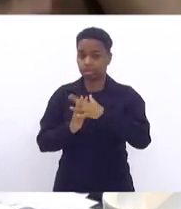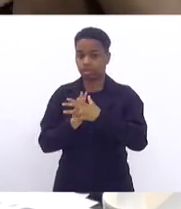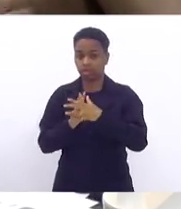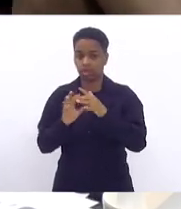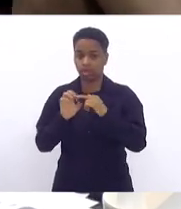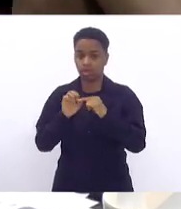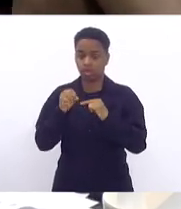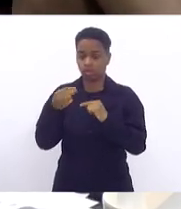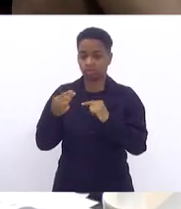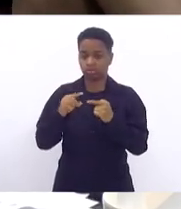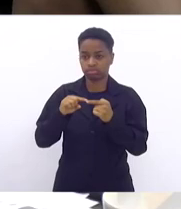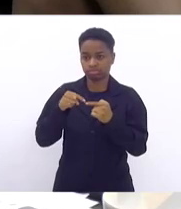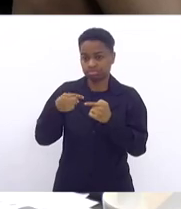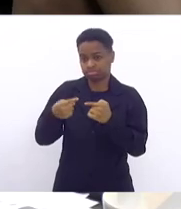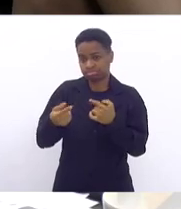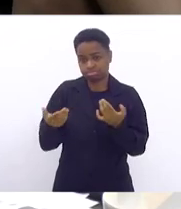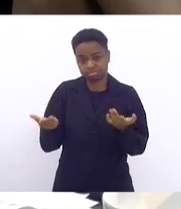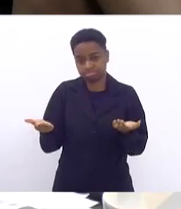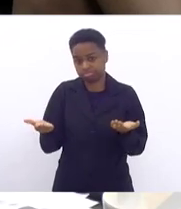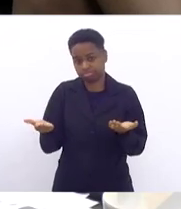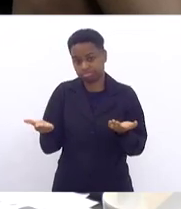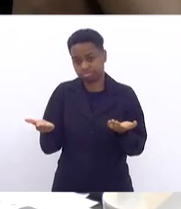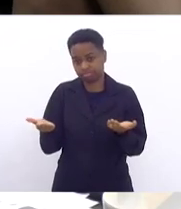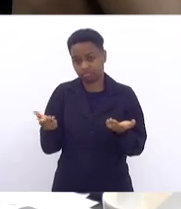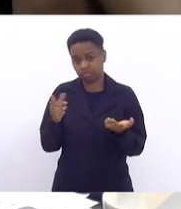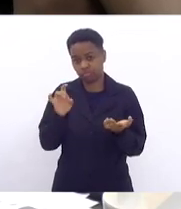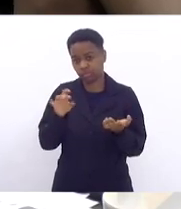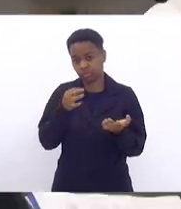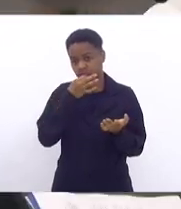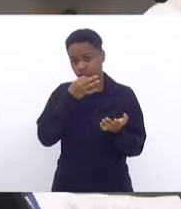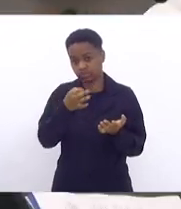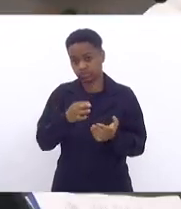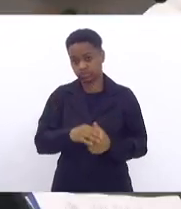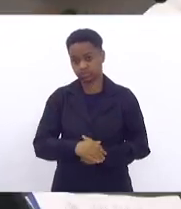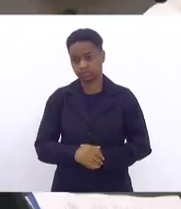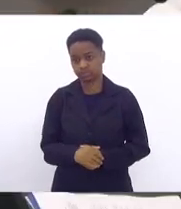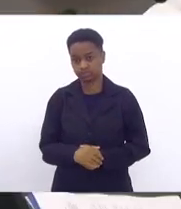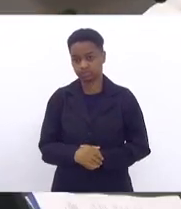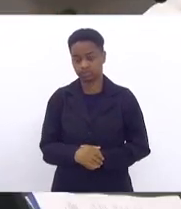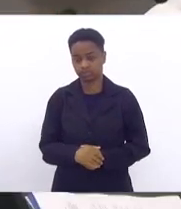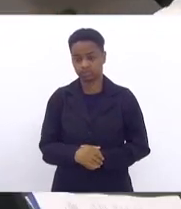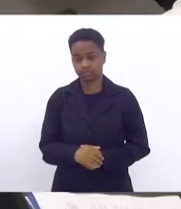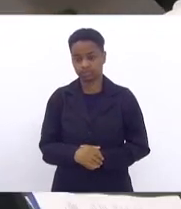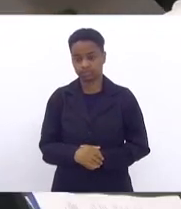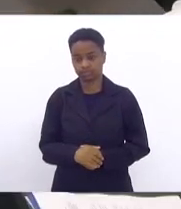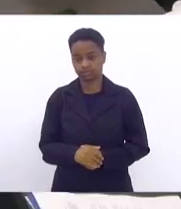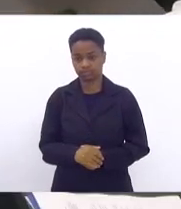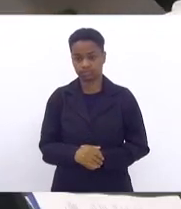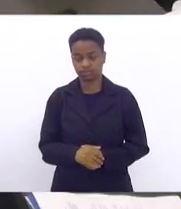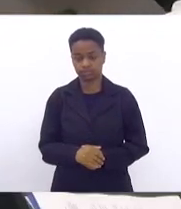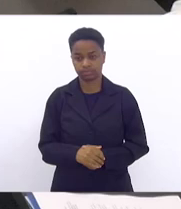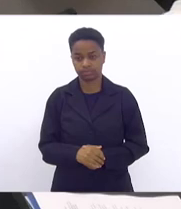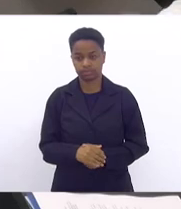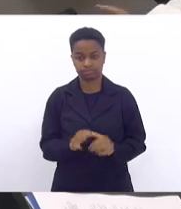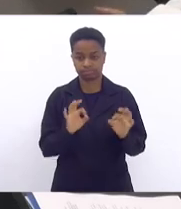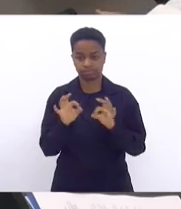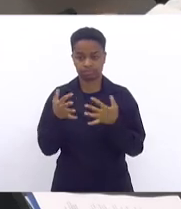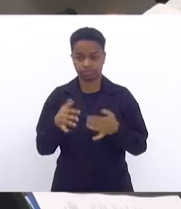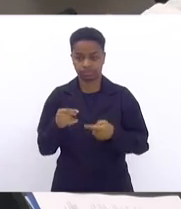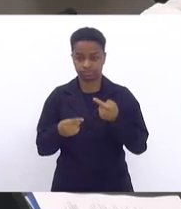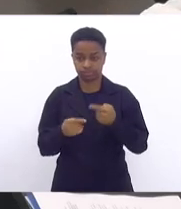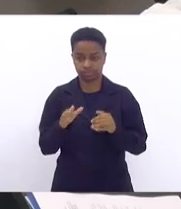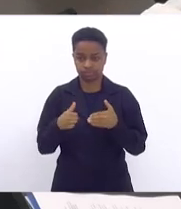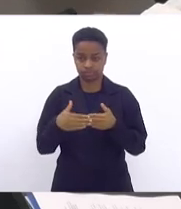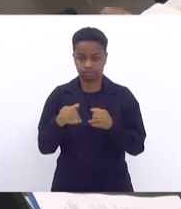enfim. É só com uma sugestão. Muito bom. Acato, deputado Luiz Paulo. Não havendo quem queira discutir, encerrada a